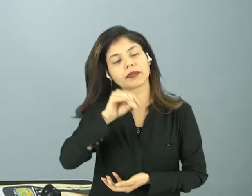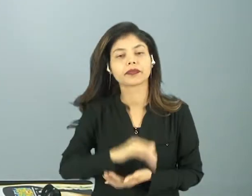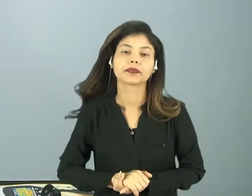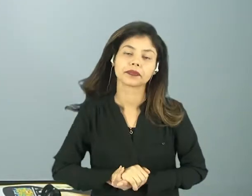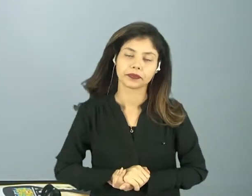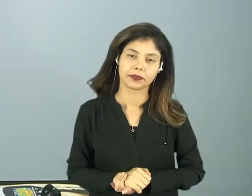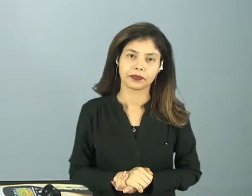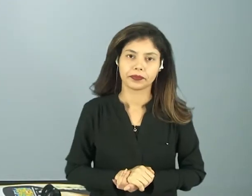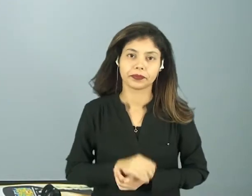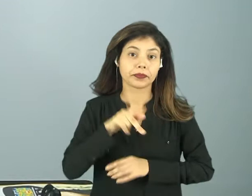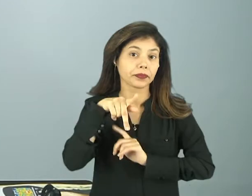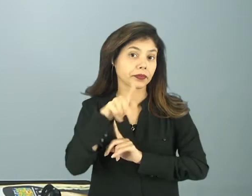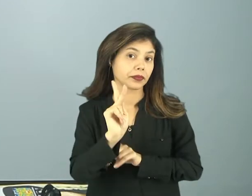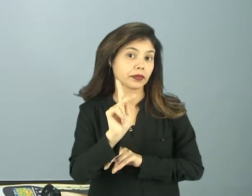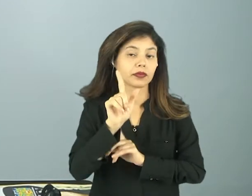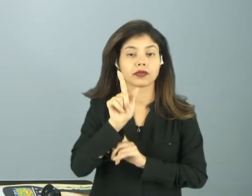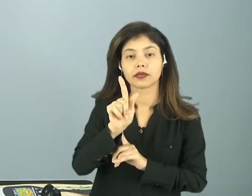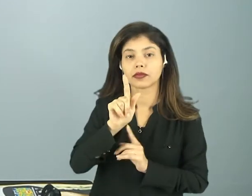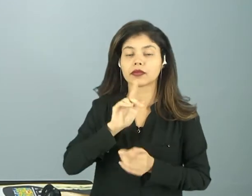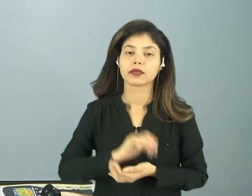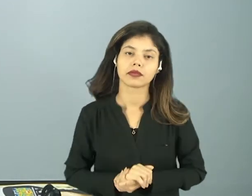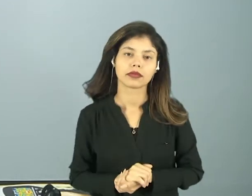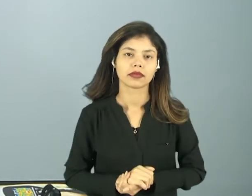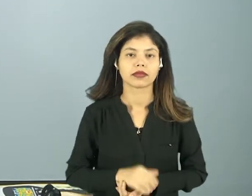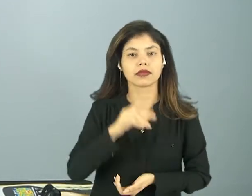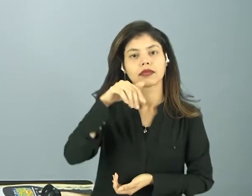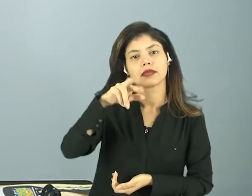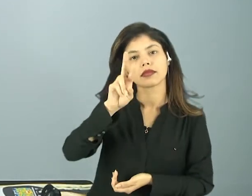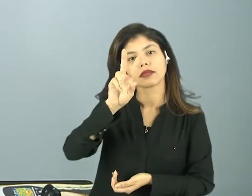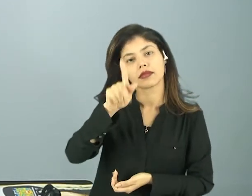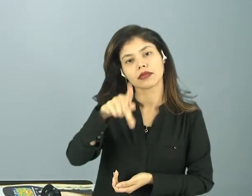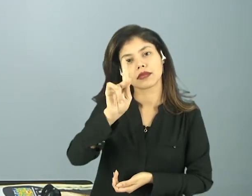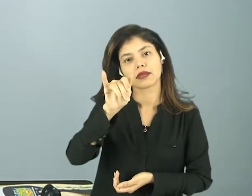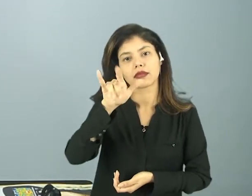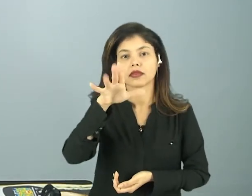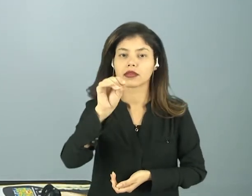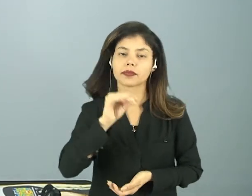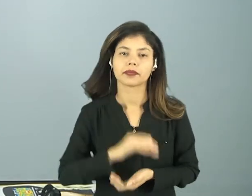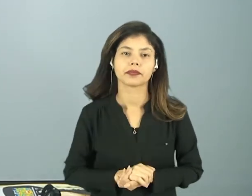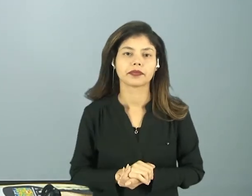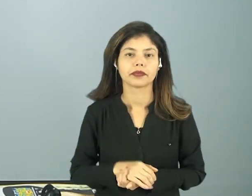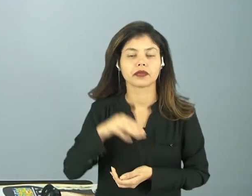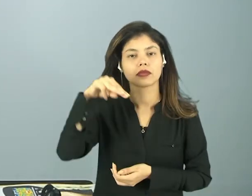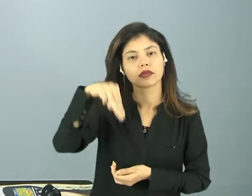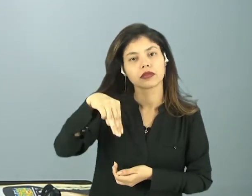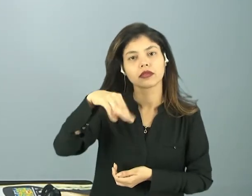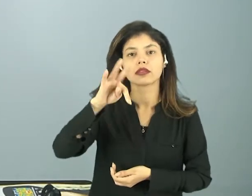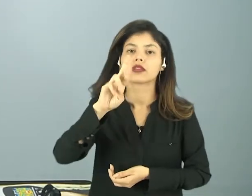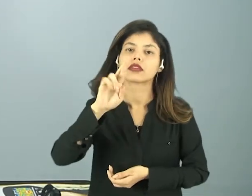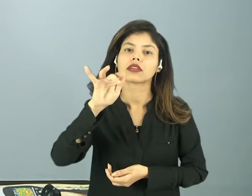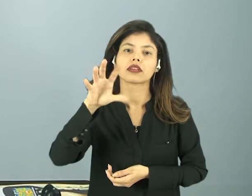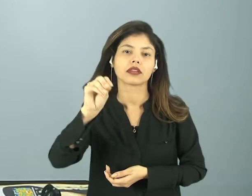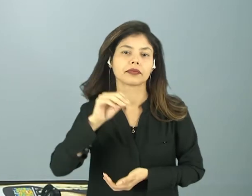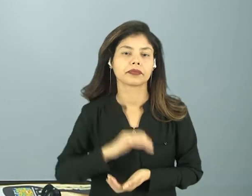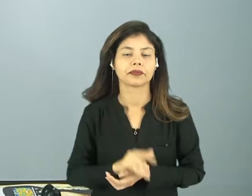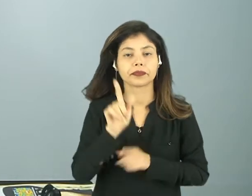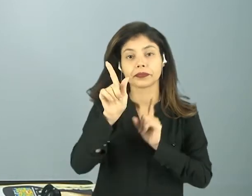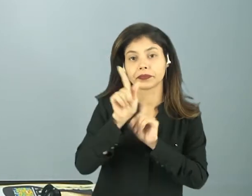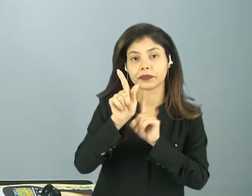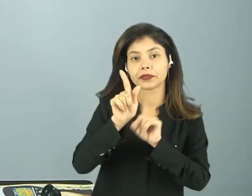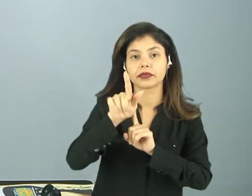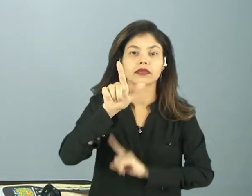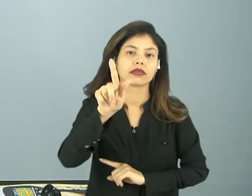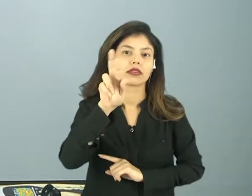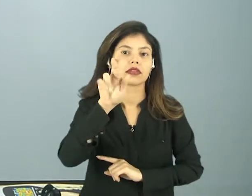o kg representa quilo, que o m representa metro, que o g